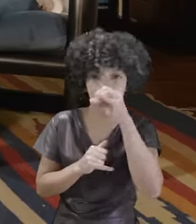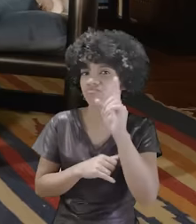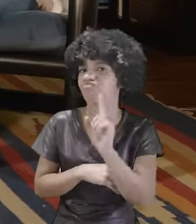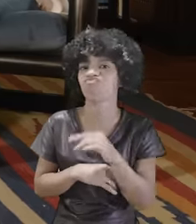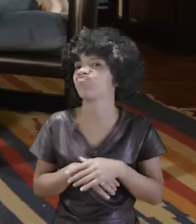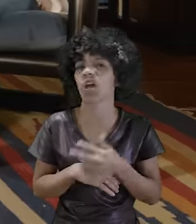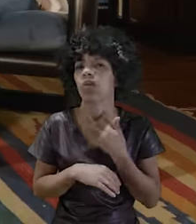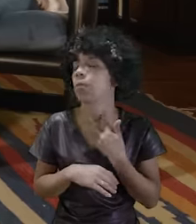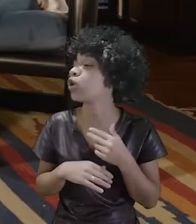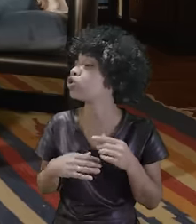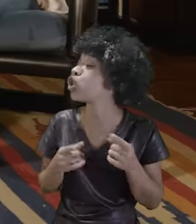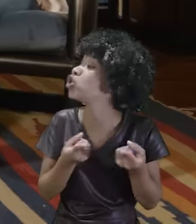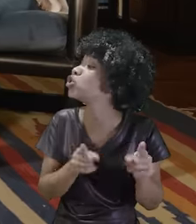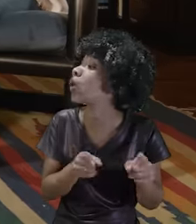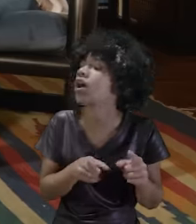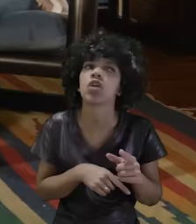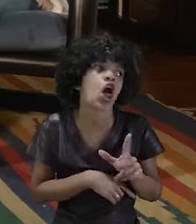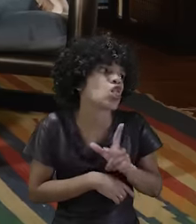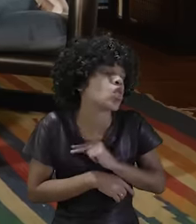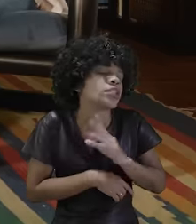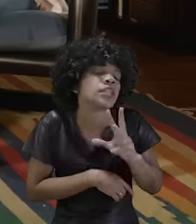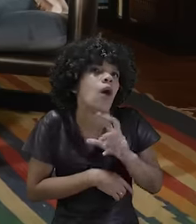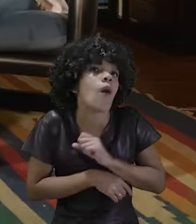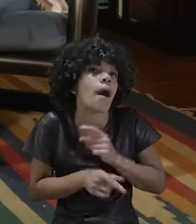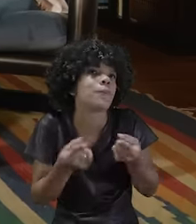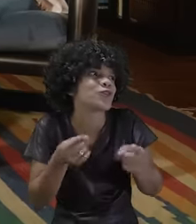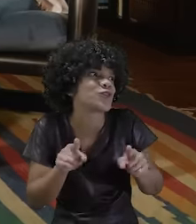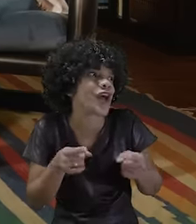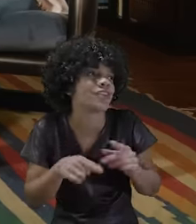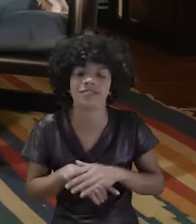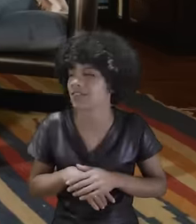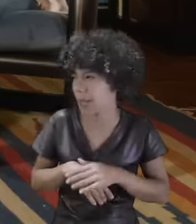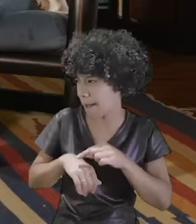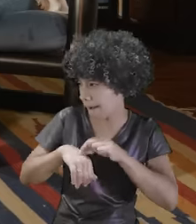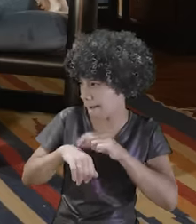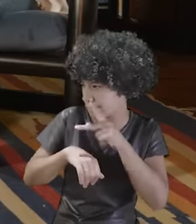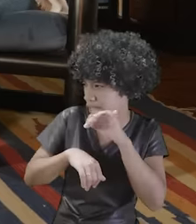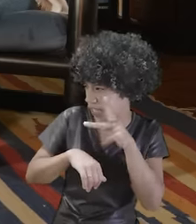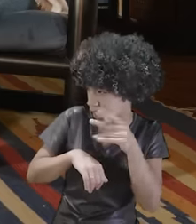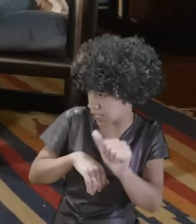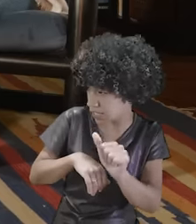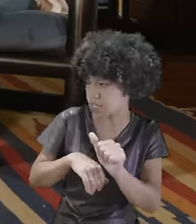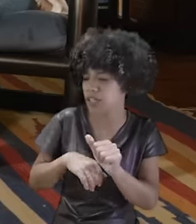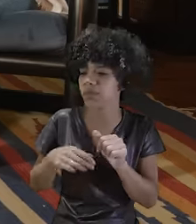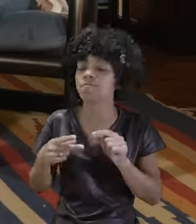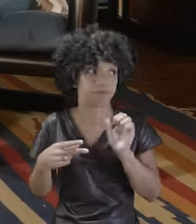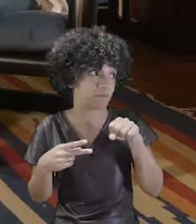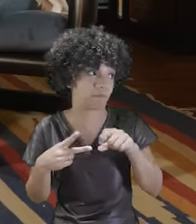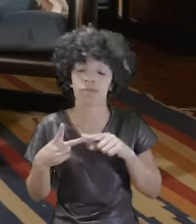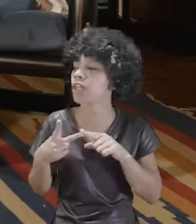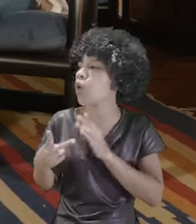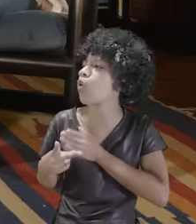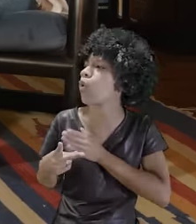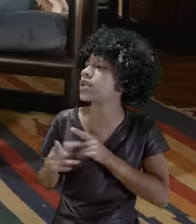ser imposto não pode churrasco eu adoro churrasco você comeu a picanha já meu coração da galinha